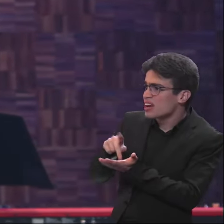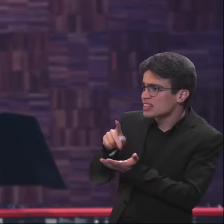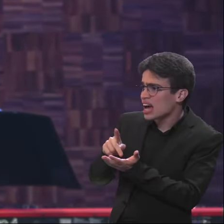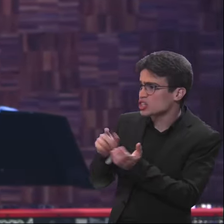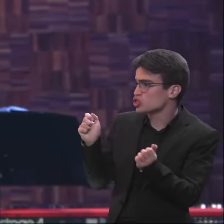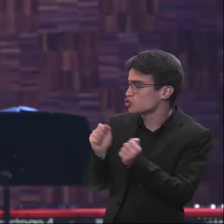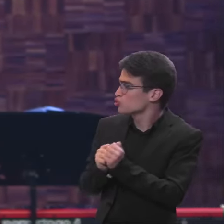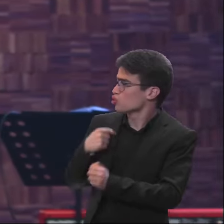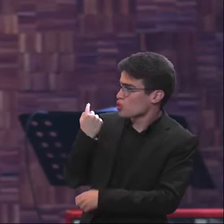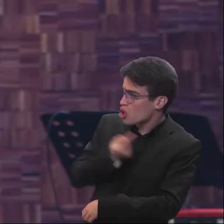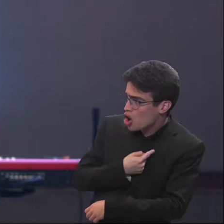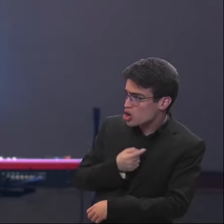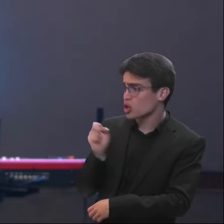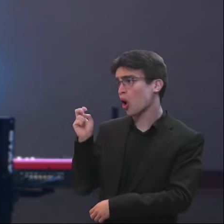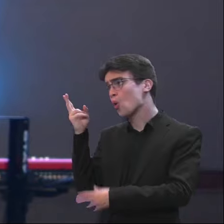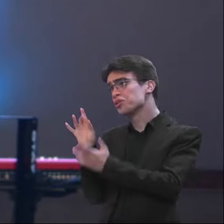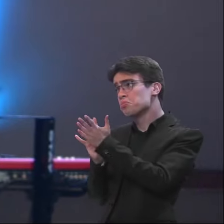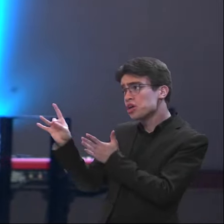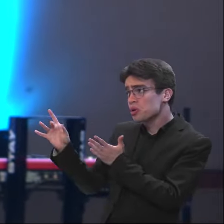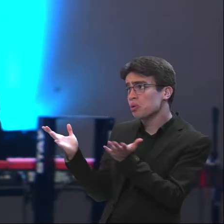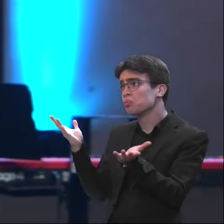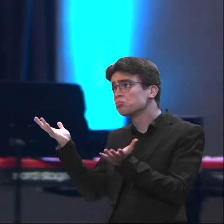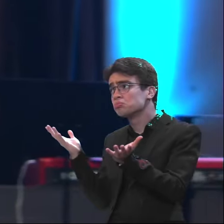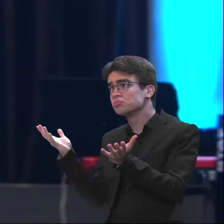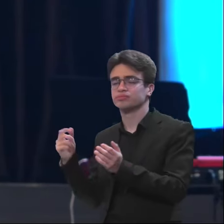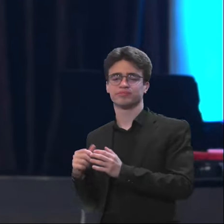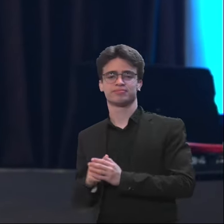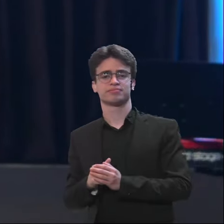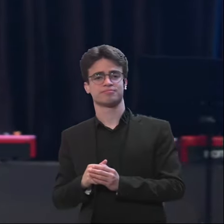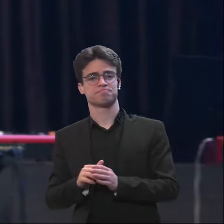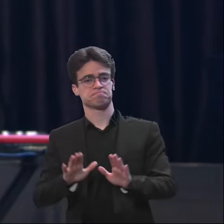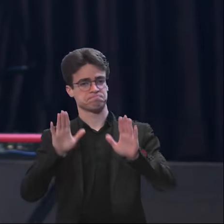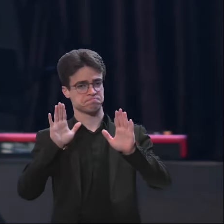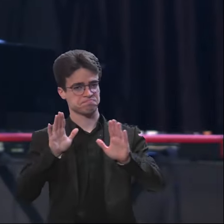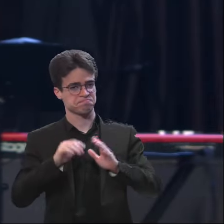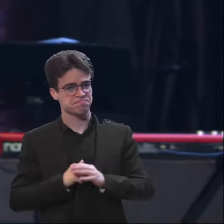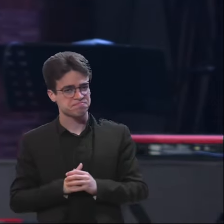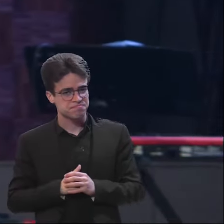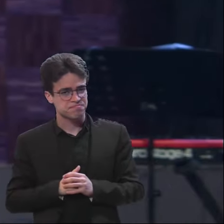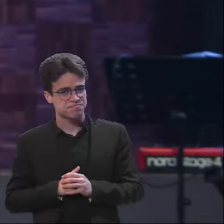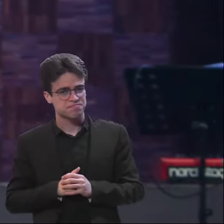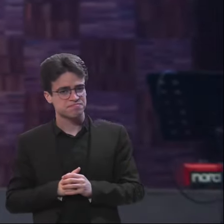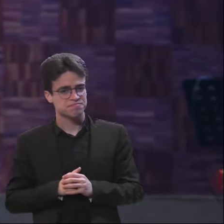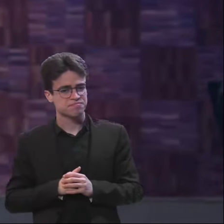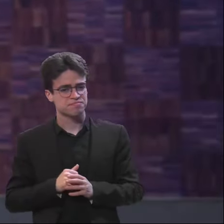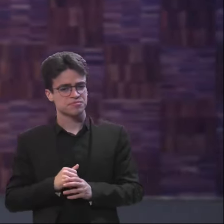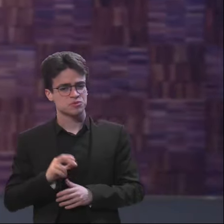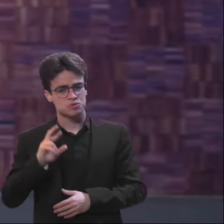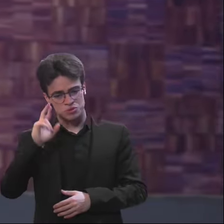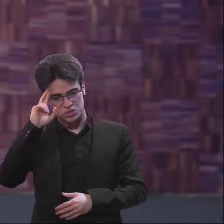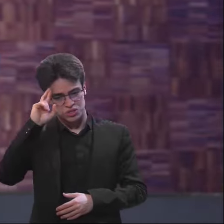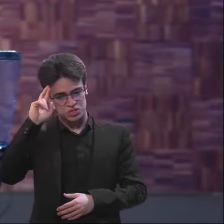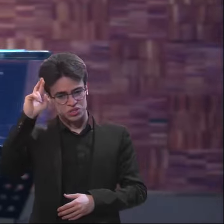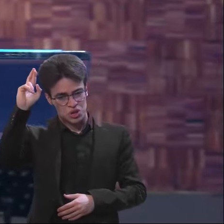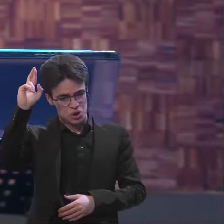nossos ou dos nossos adversários? Mas então, o Senhor abre o